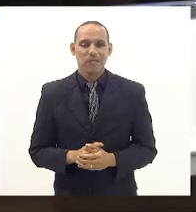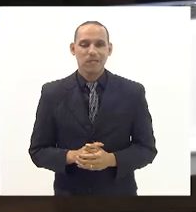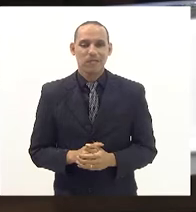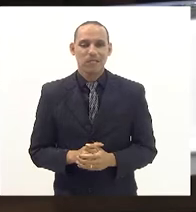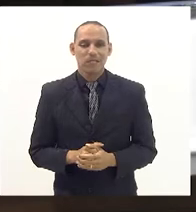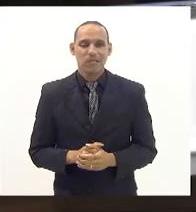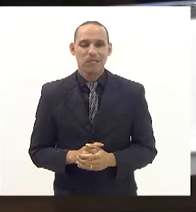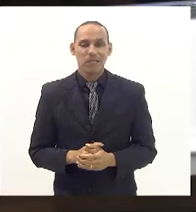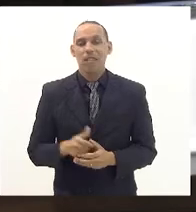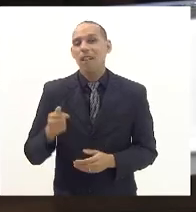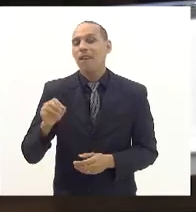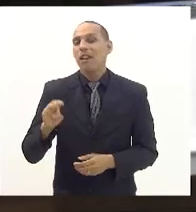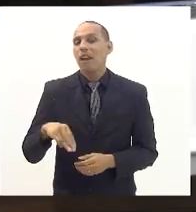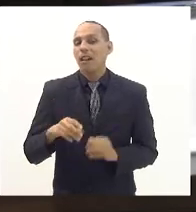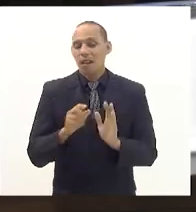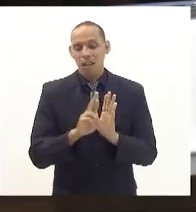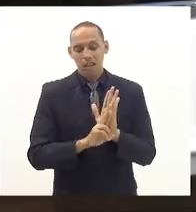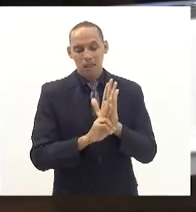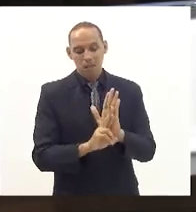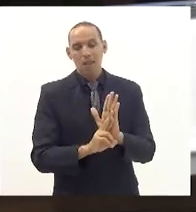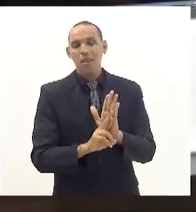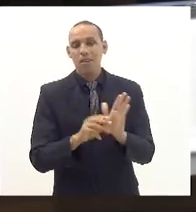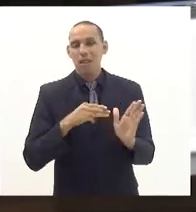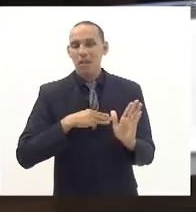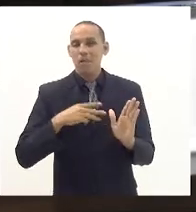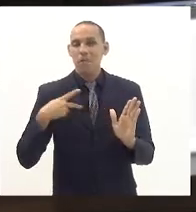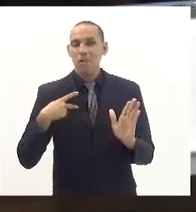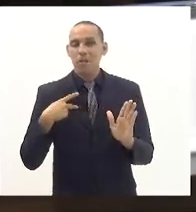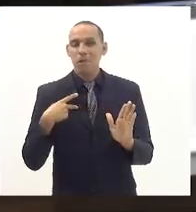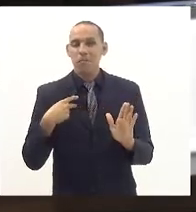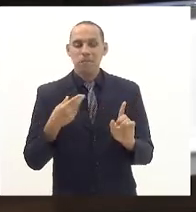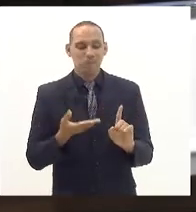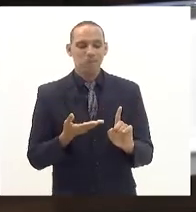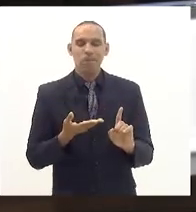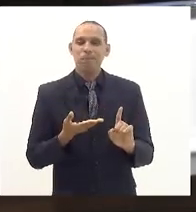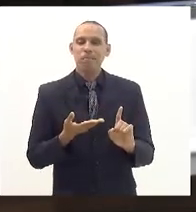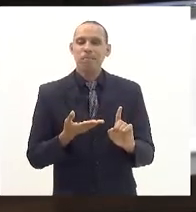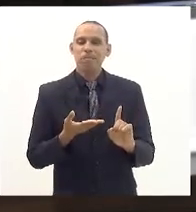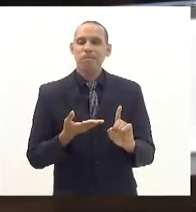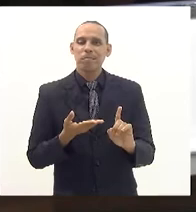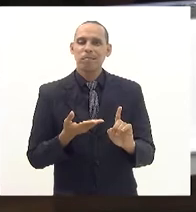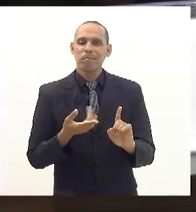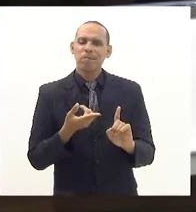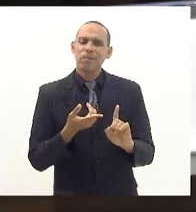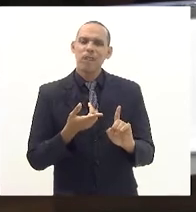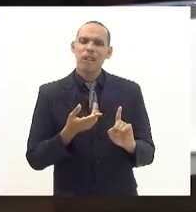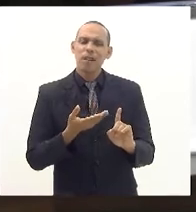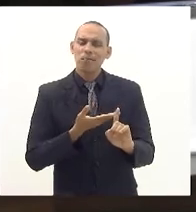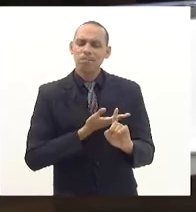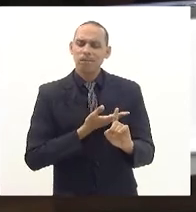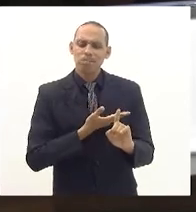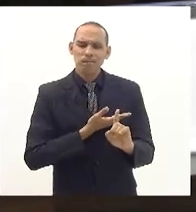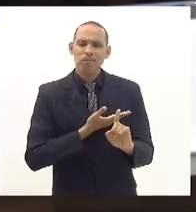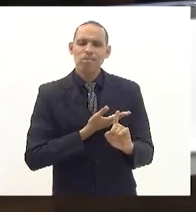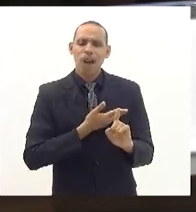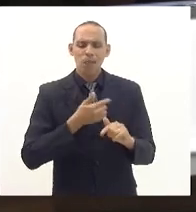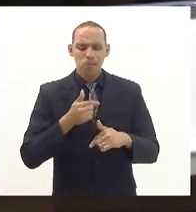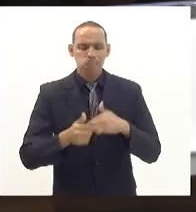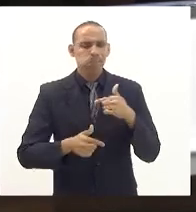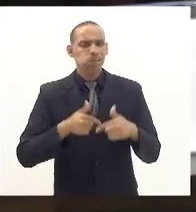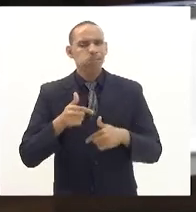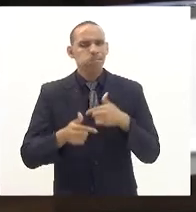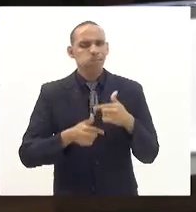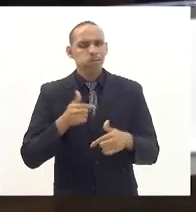e do representante do Ministério Público que a suco a sua cordialidade com seu